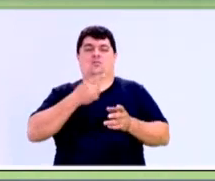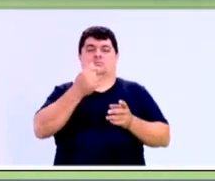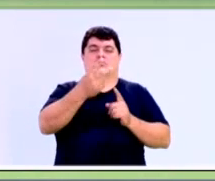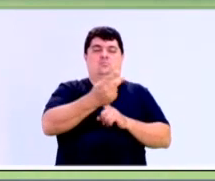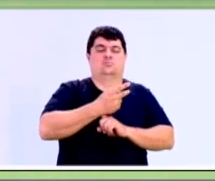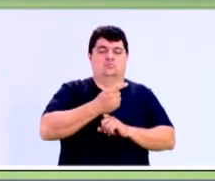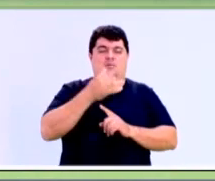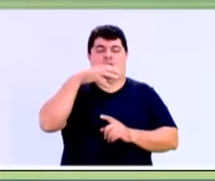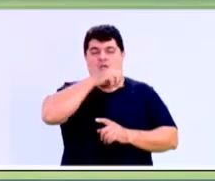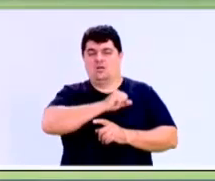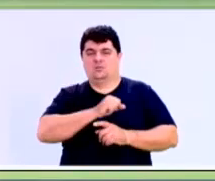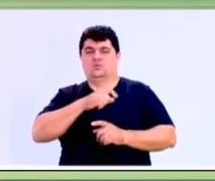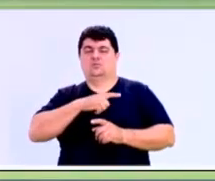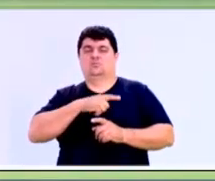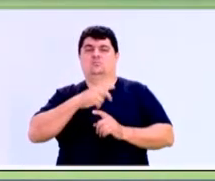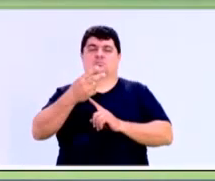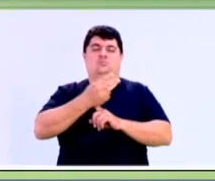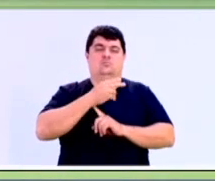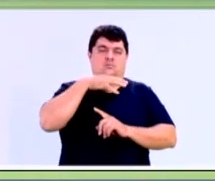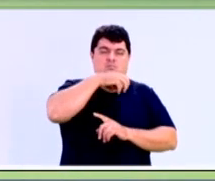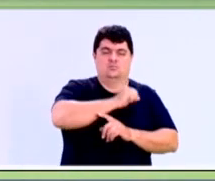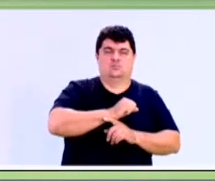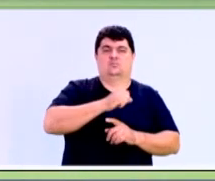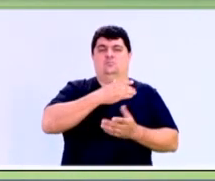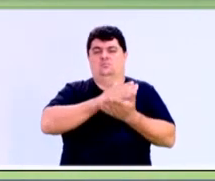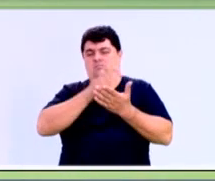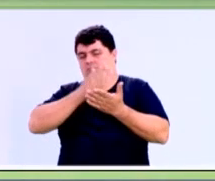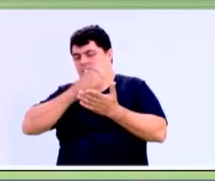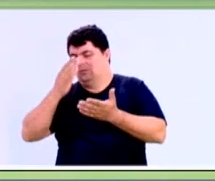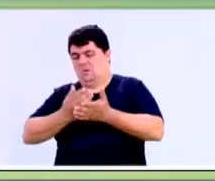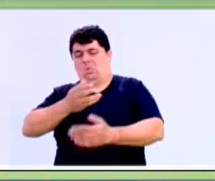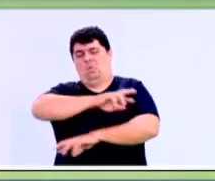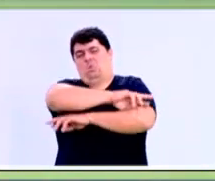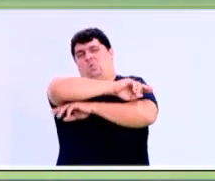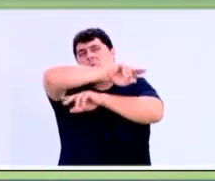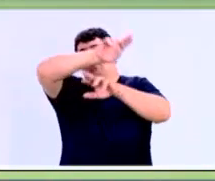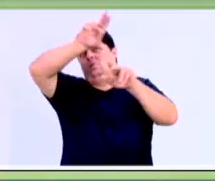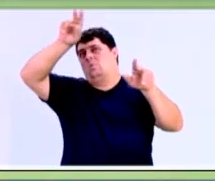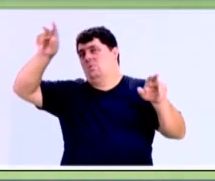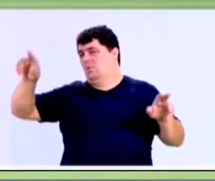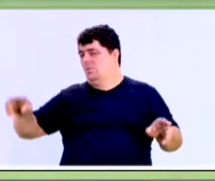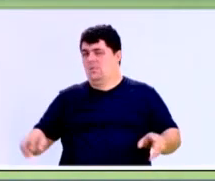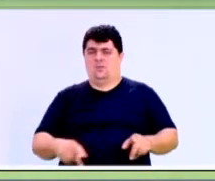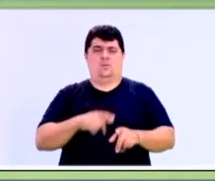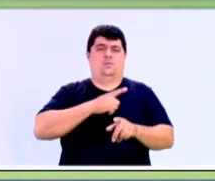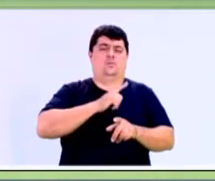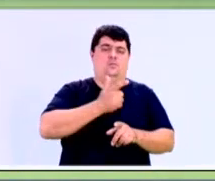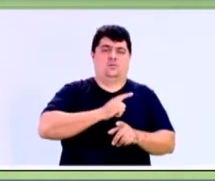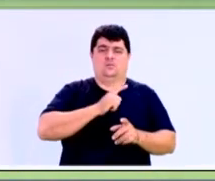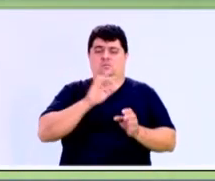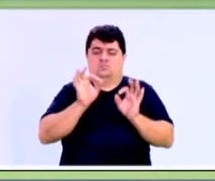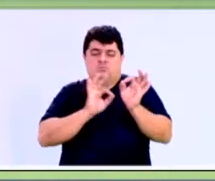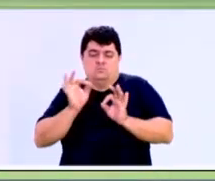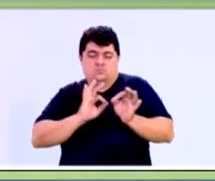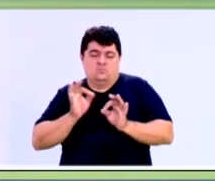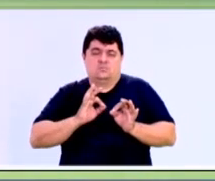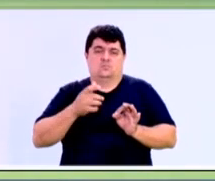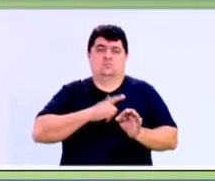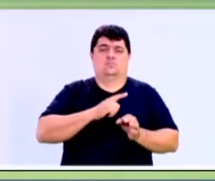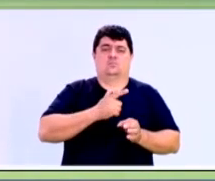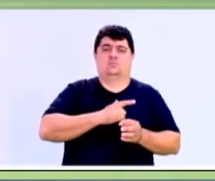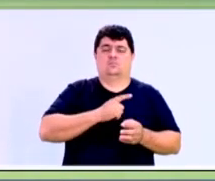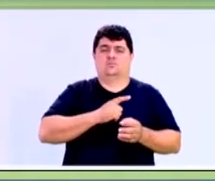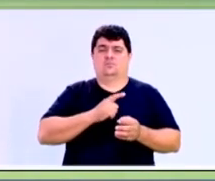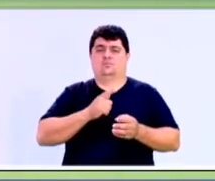curto prazo, empréstimos a curto prazo e outras contas de natureza operacional ou operacionais, que são